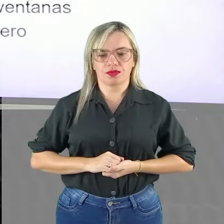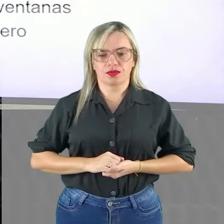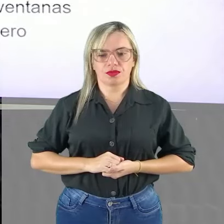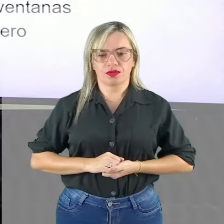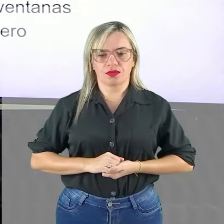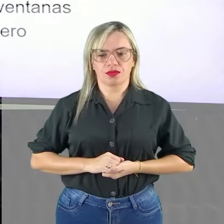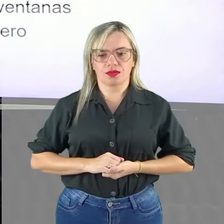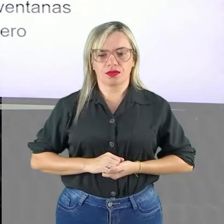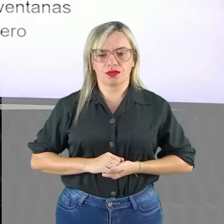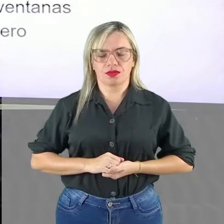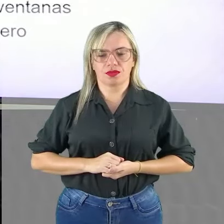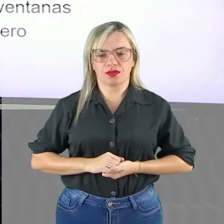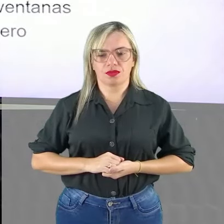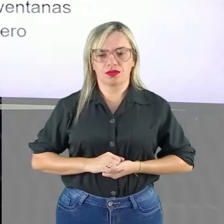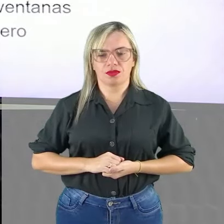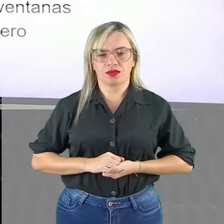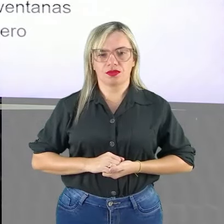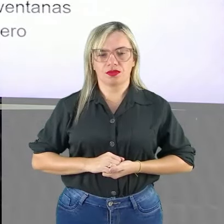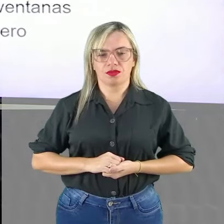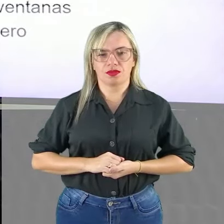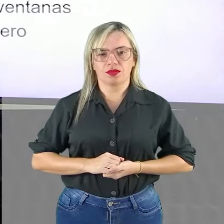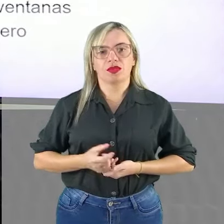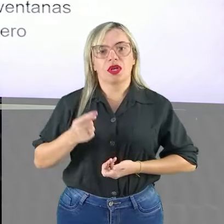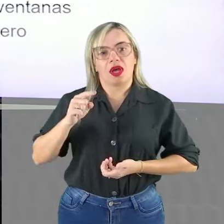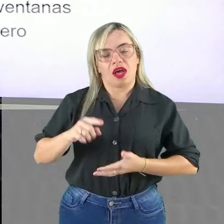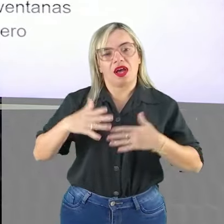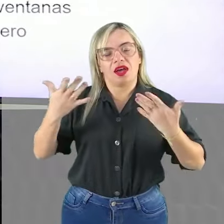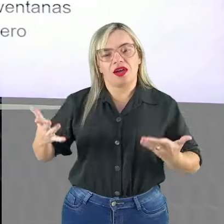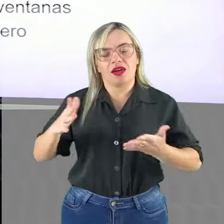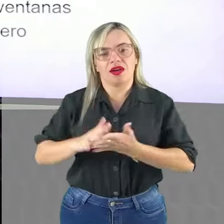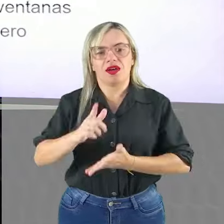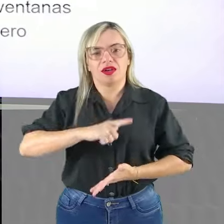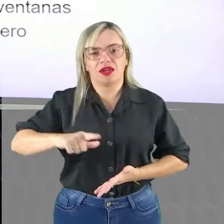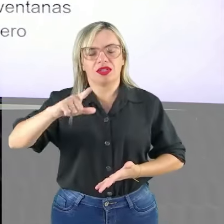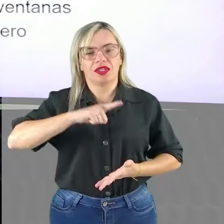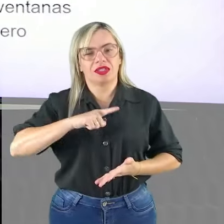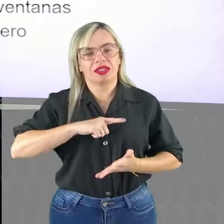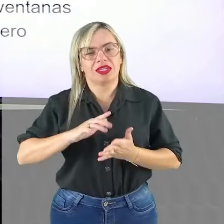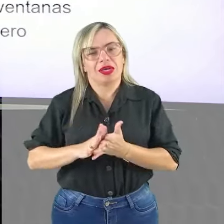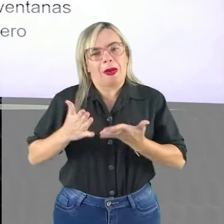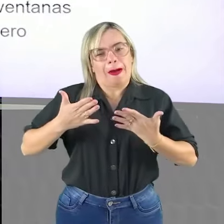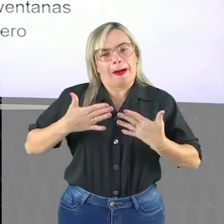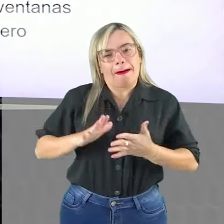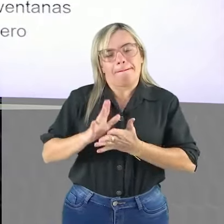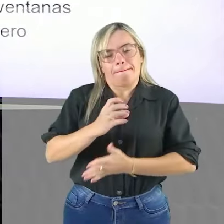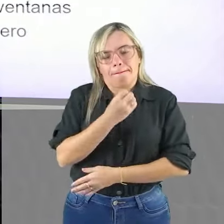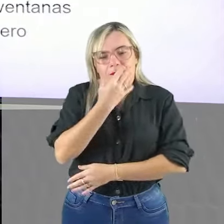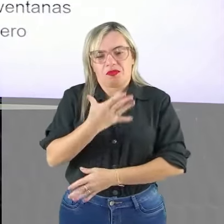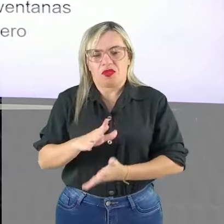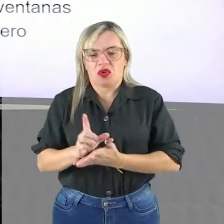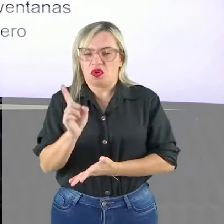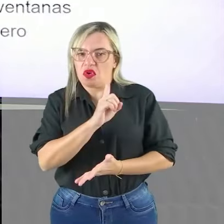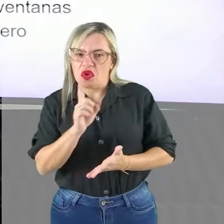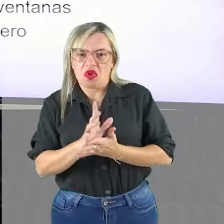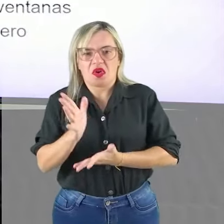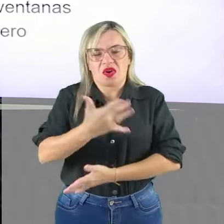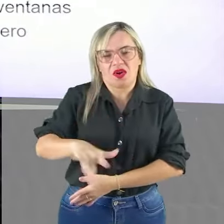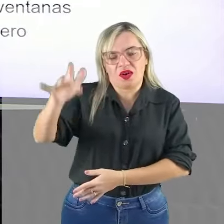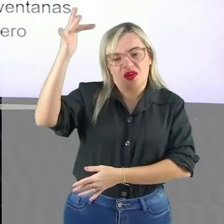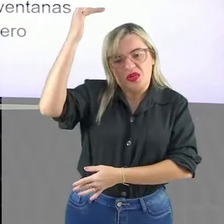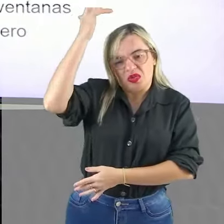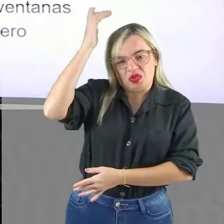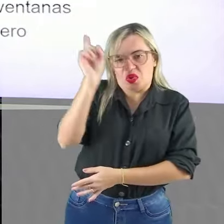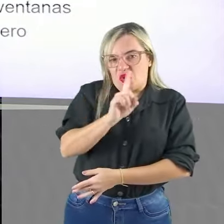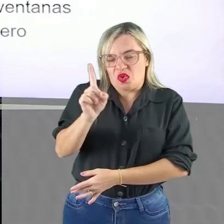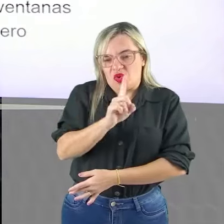nunca e para eles né eu devo ter eh sido simpática porque antipática não sou e